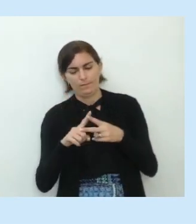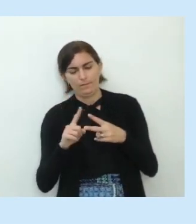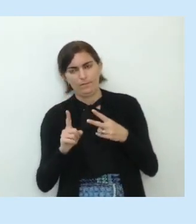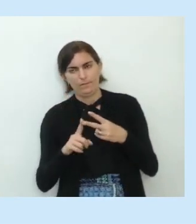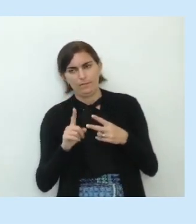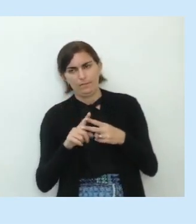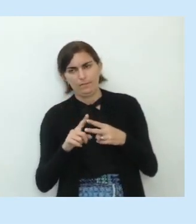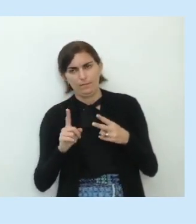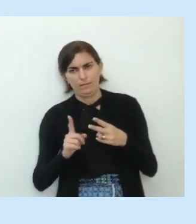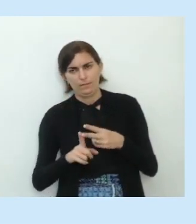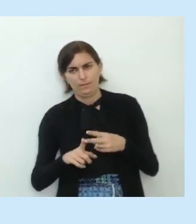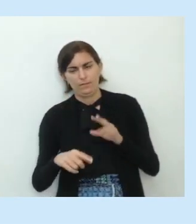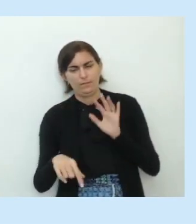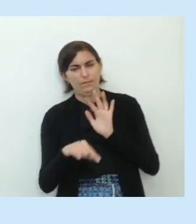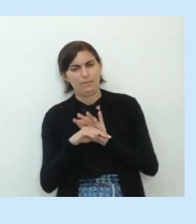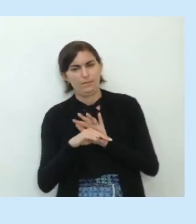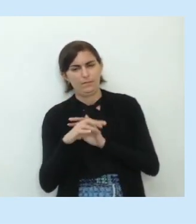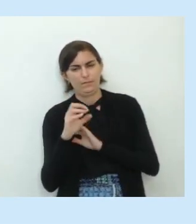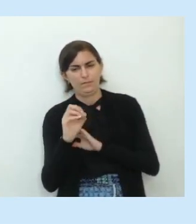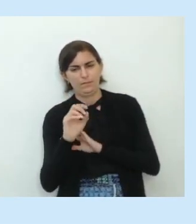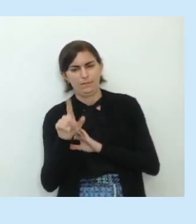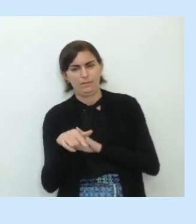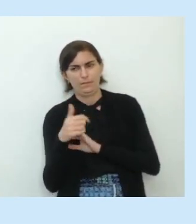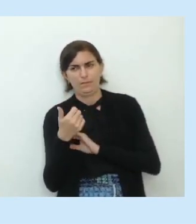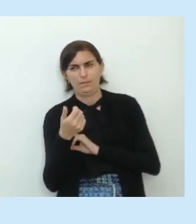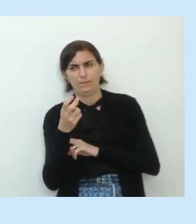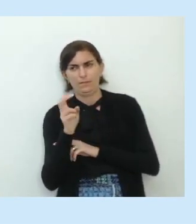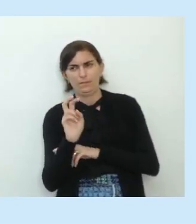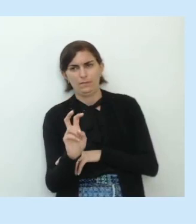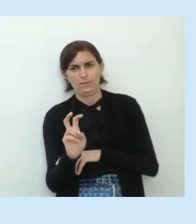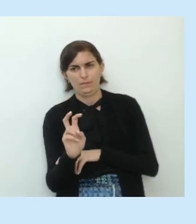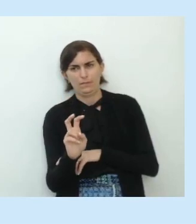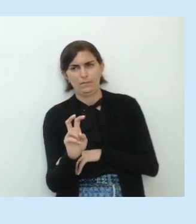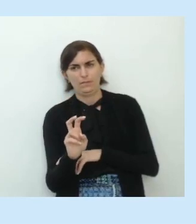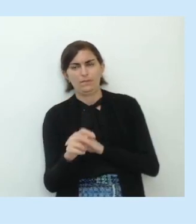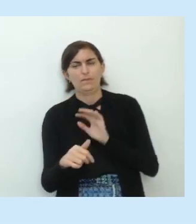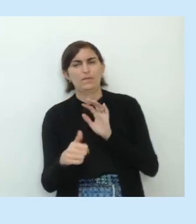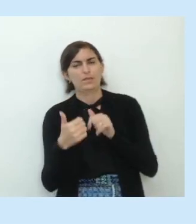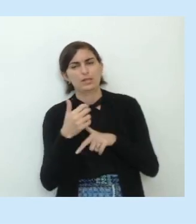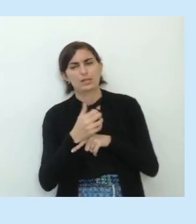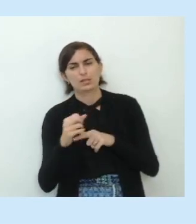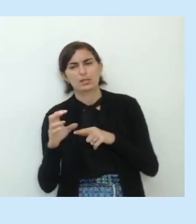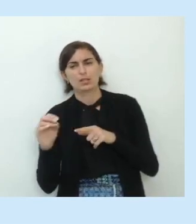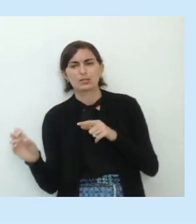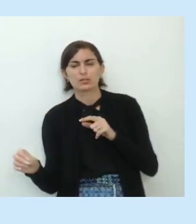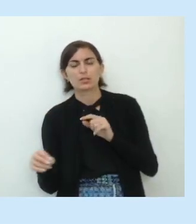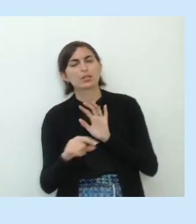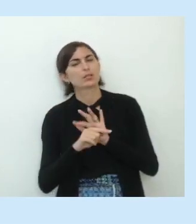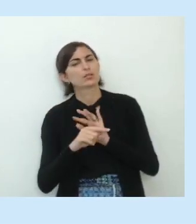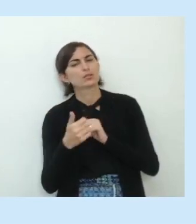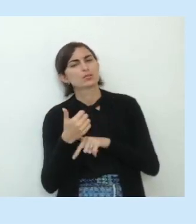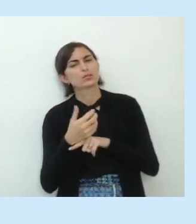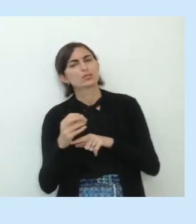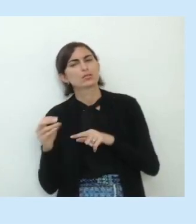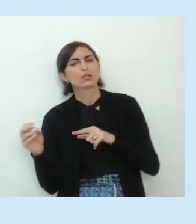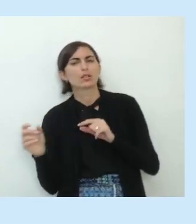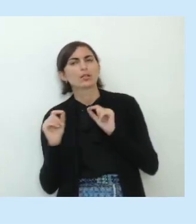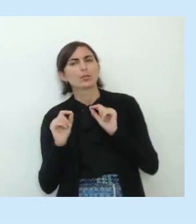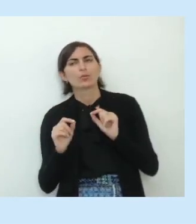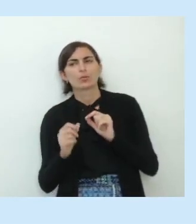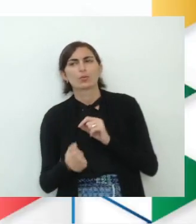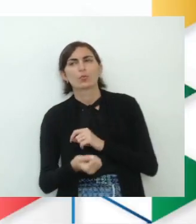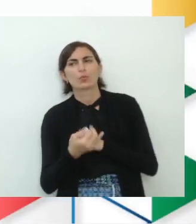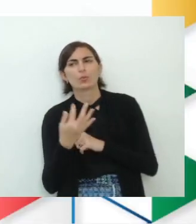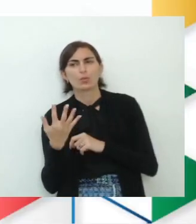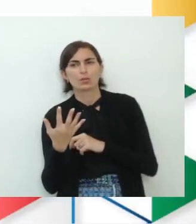comigo? Vamos lá. Menos 0,15 é menos 15 sobre 100. Por que menos 15 sobre 100, professor? Olha